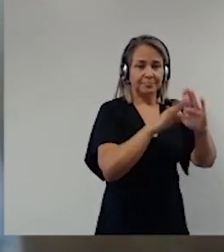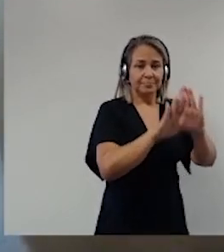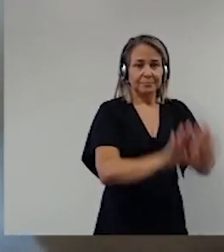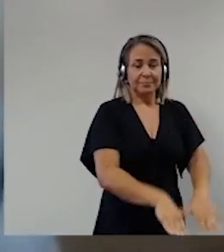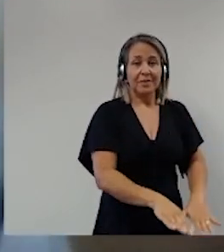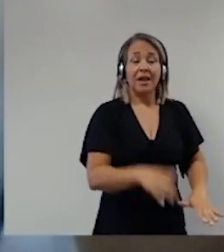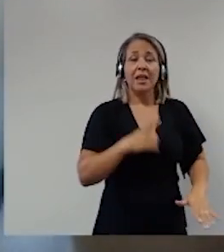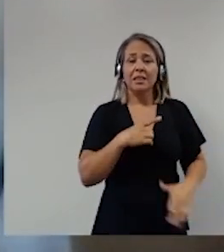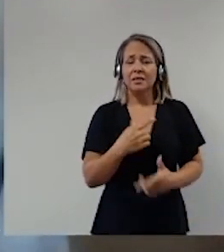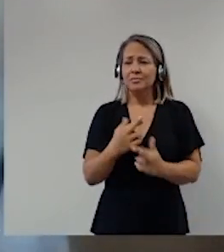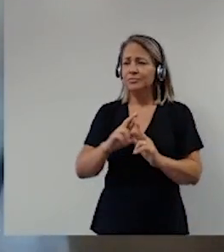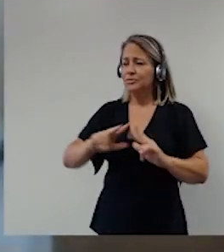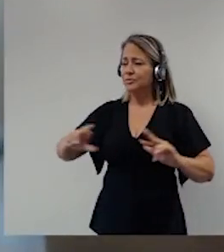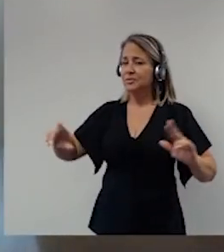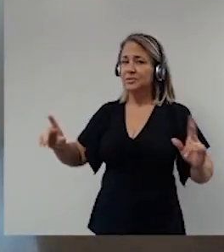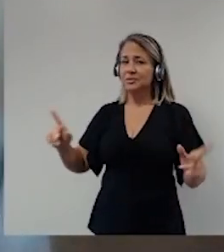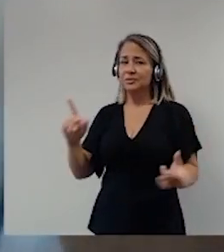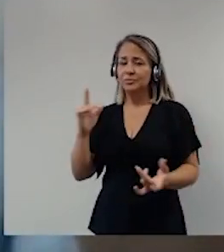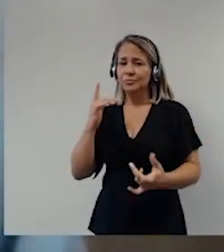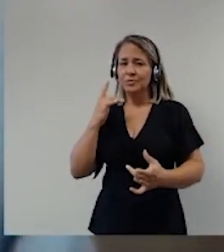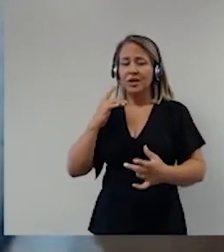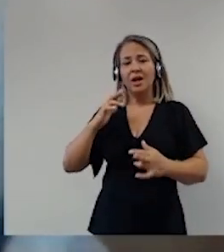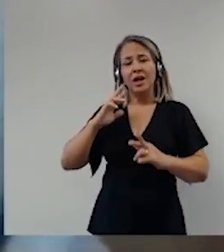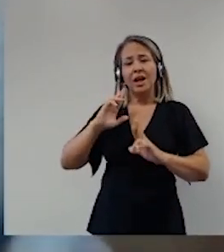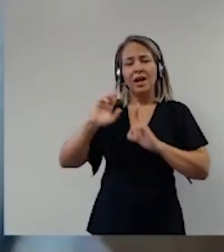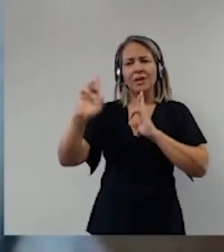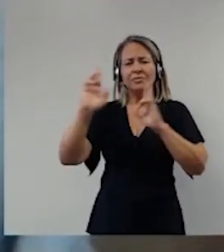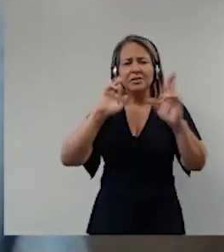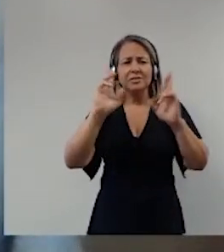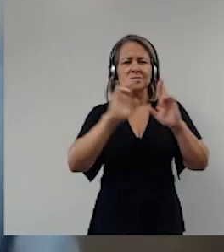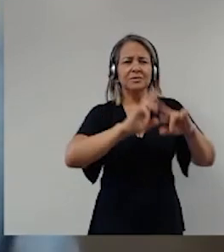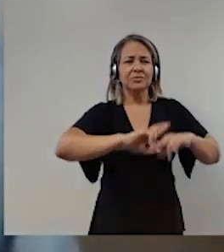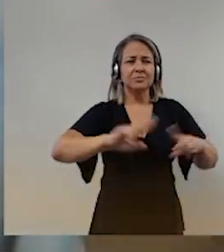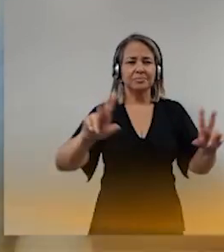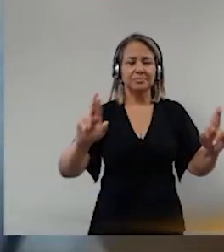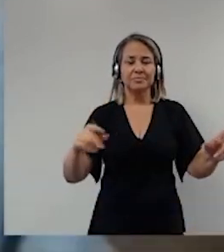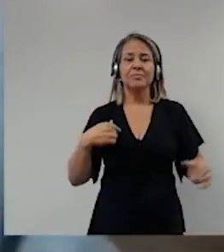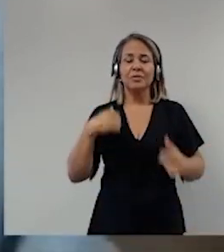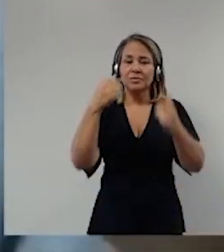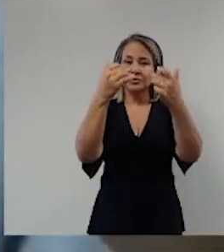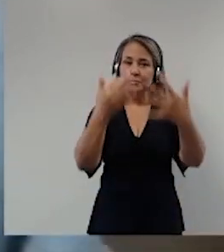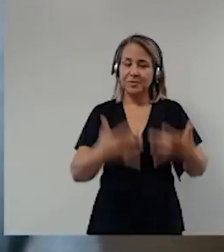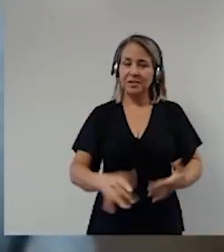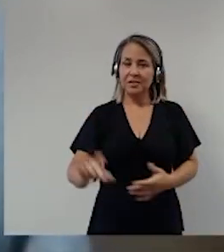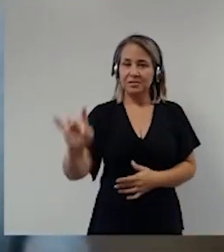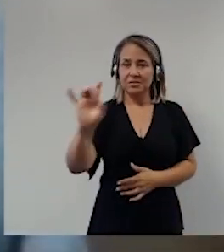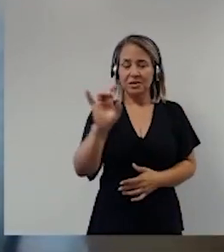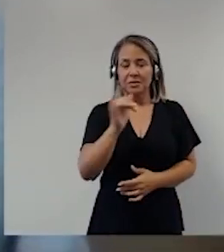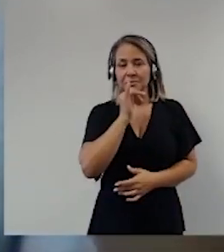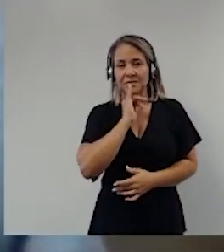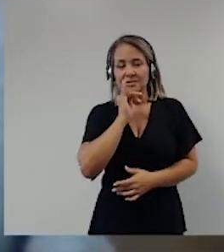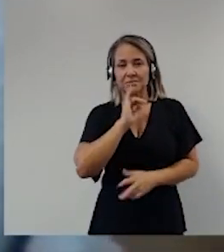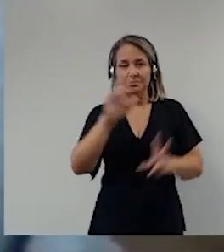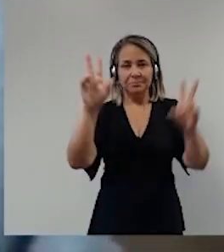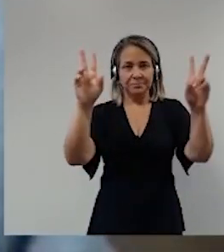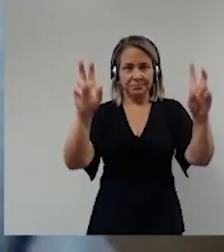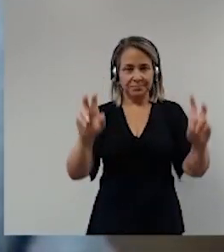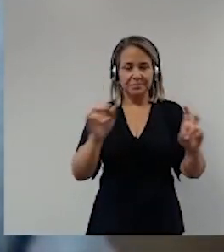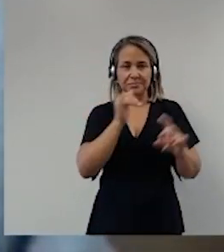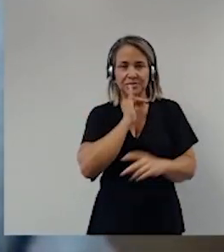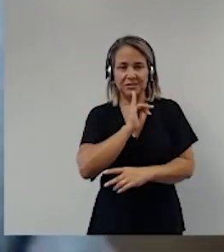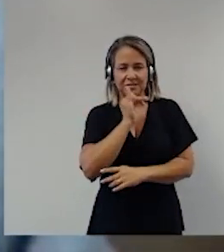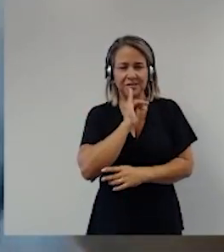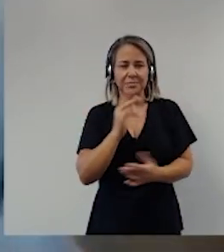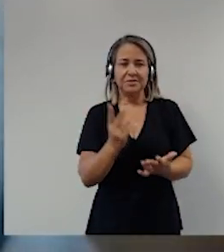uma série de reflexões no âmbito dos três poderes. Eu gostaria de mencionar apenas a título de